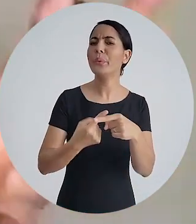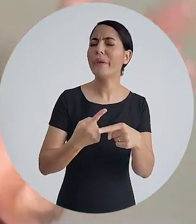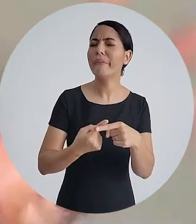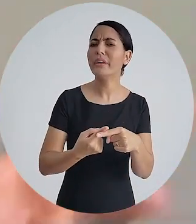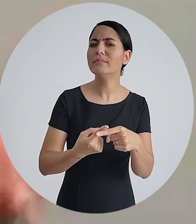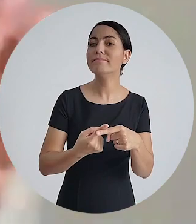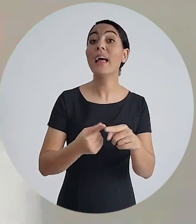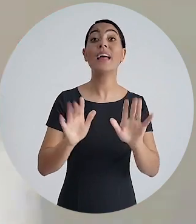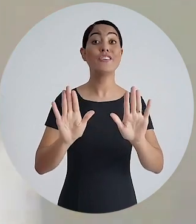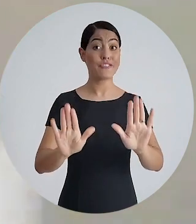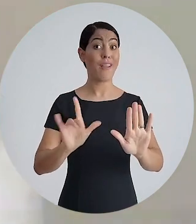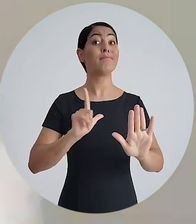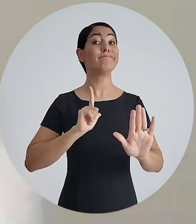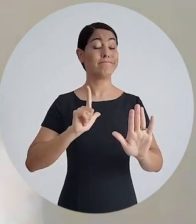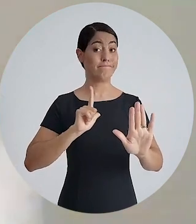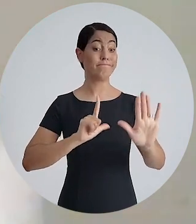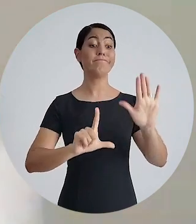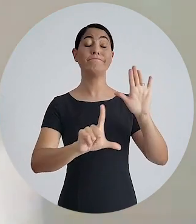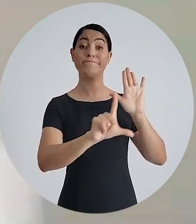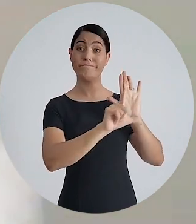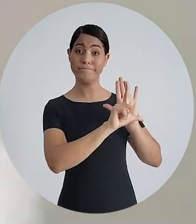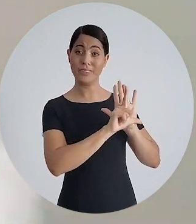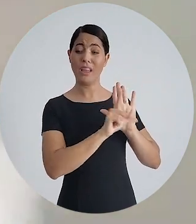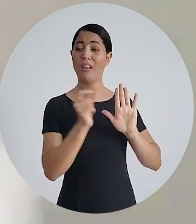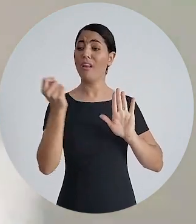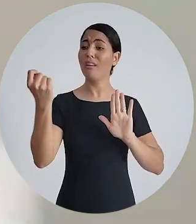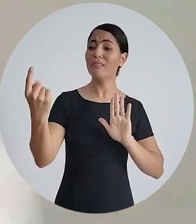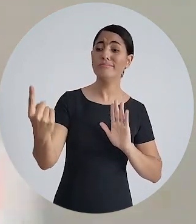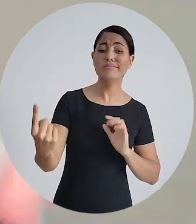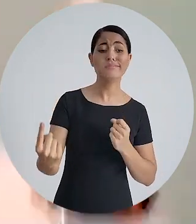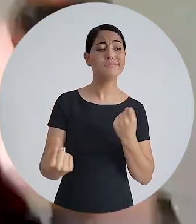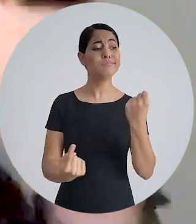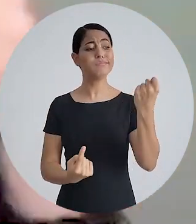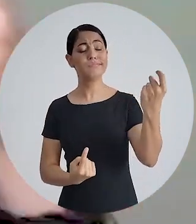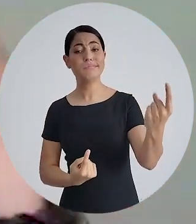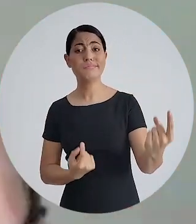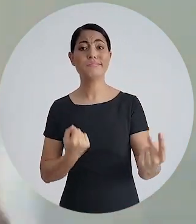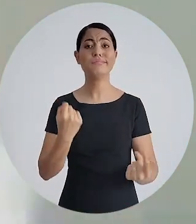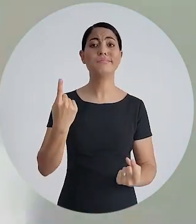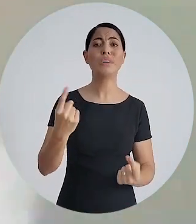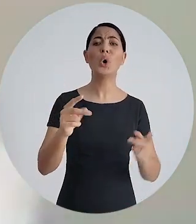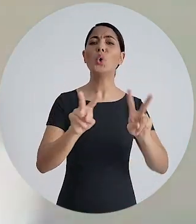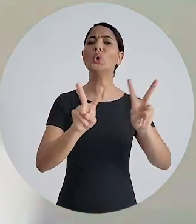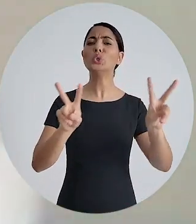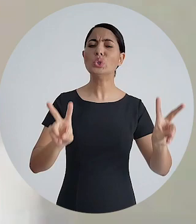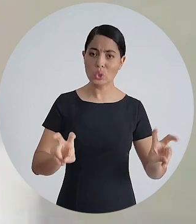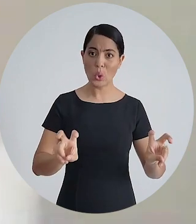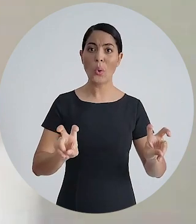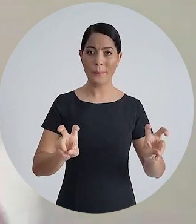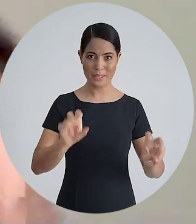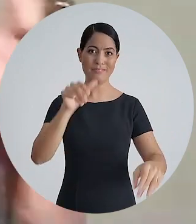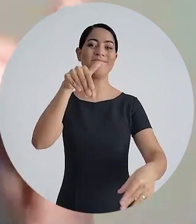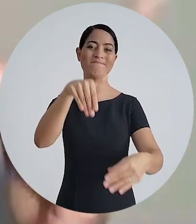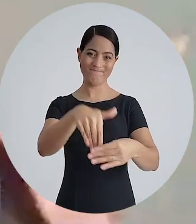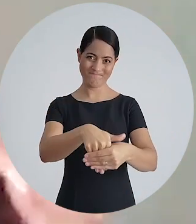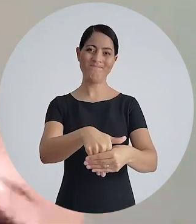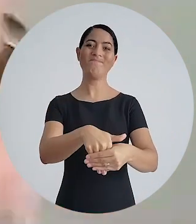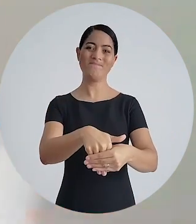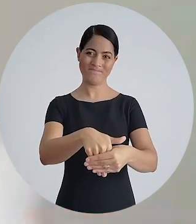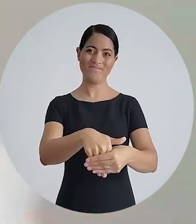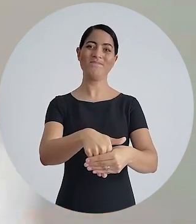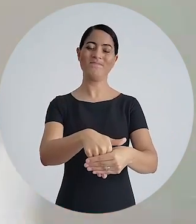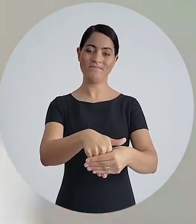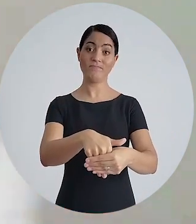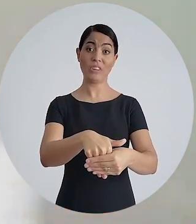temos leis esparsas que tratam da matéria eleitoral, muitas